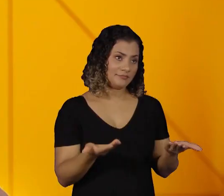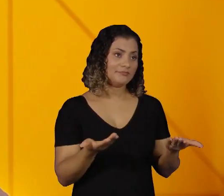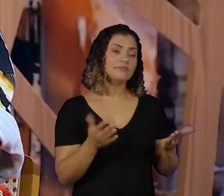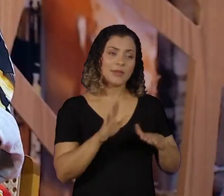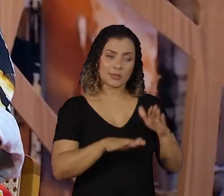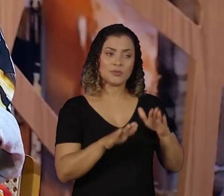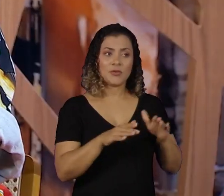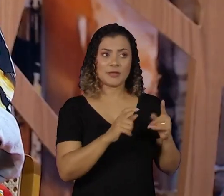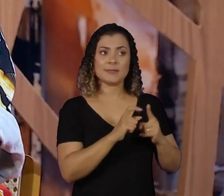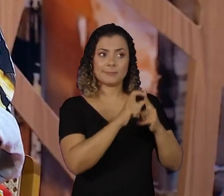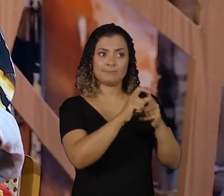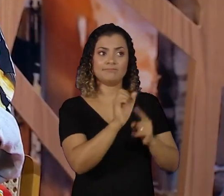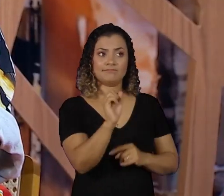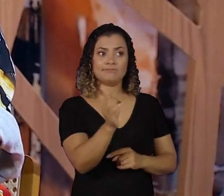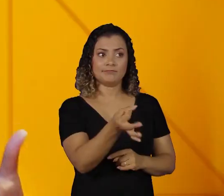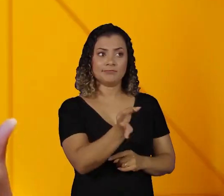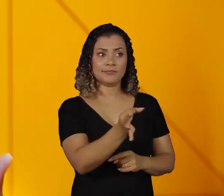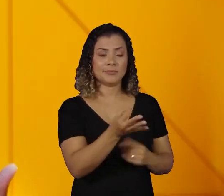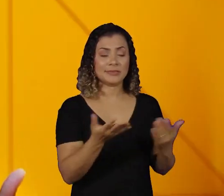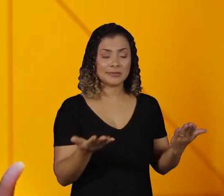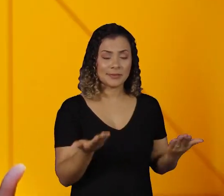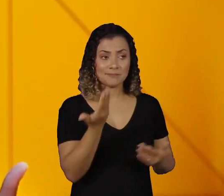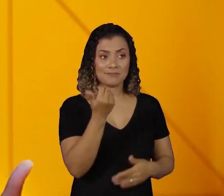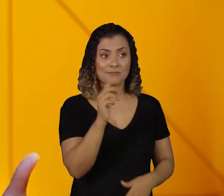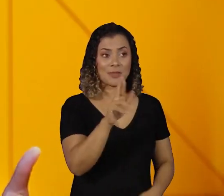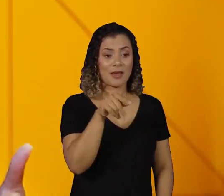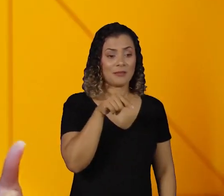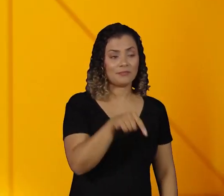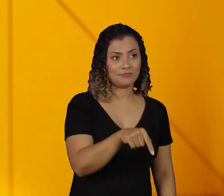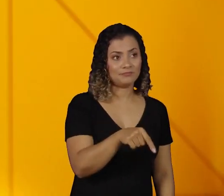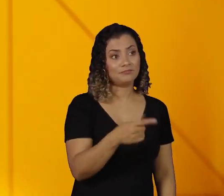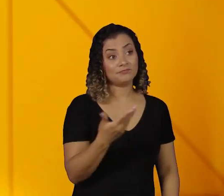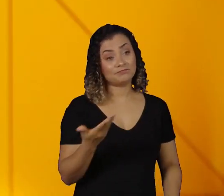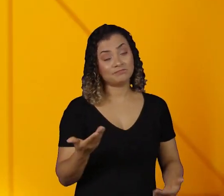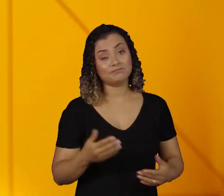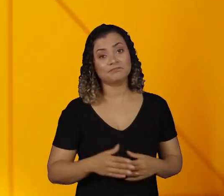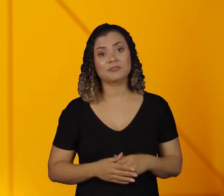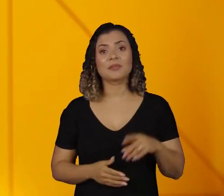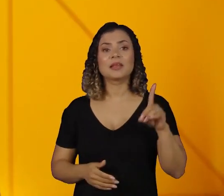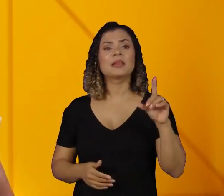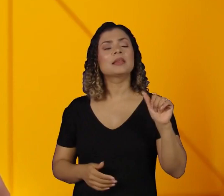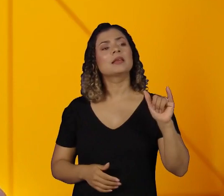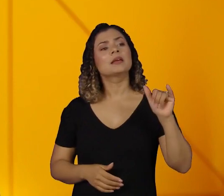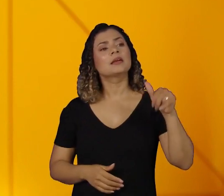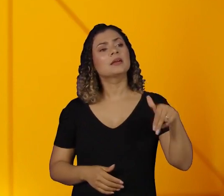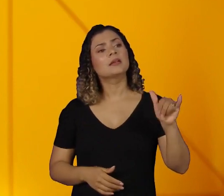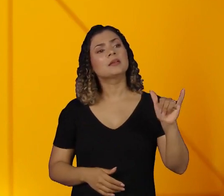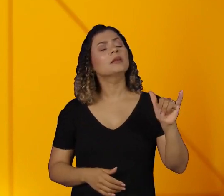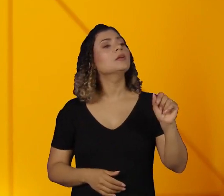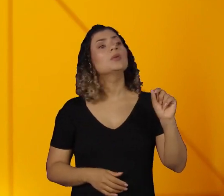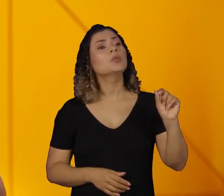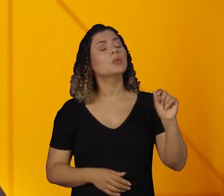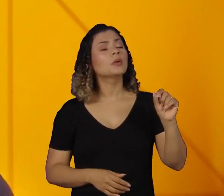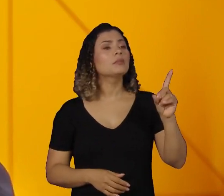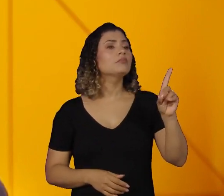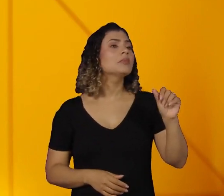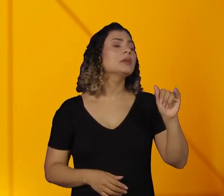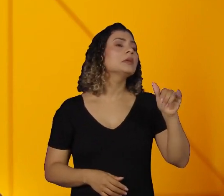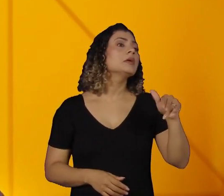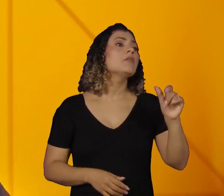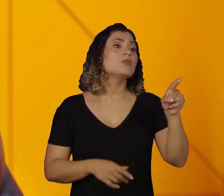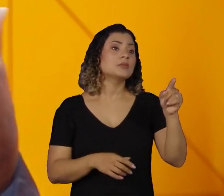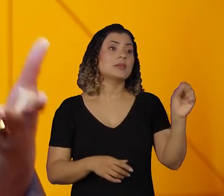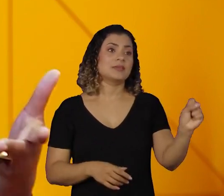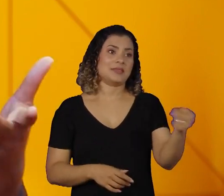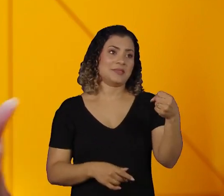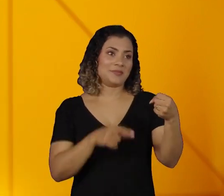ali naquela comunidade. Está no bar, está nesse espaço, né? Exatamente. Dani, como é que você enxerga, como